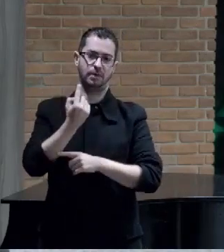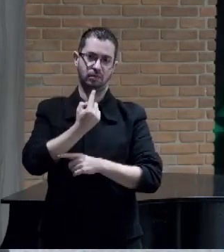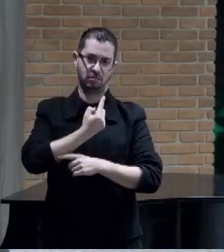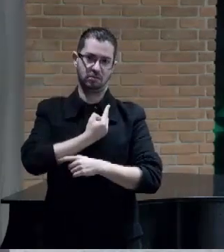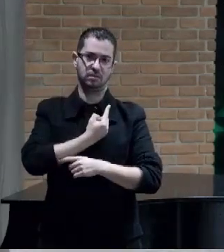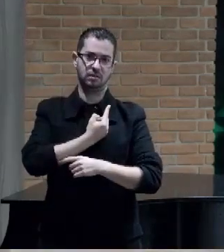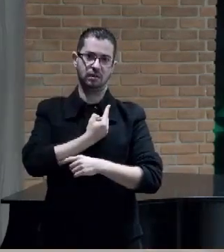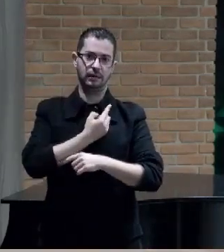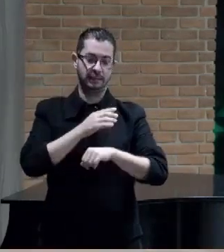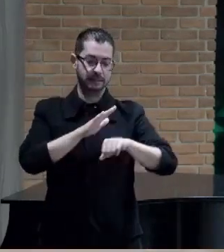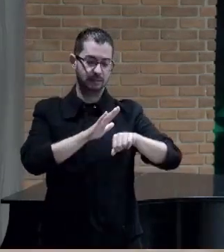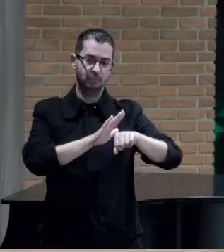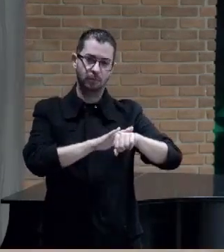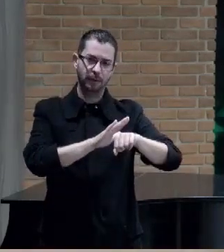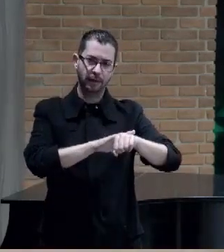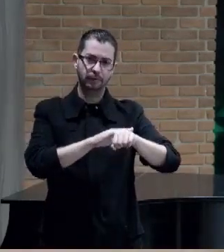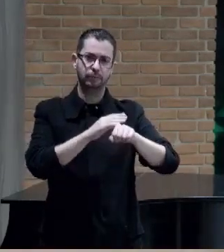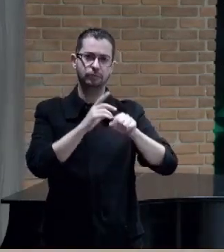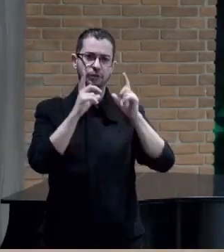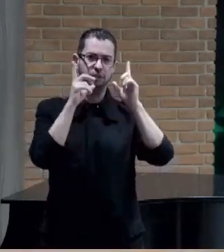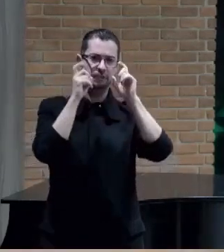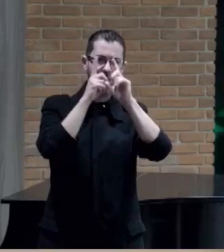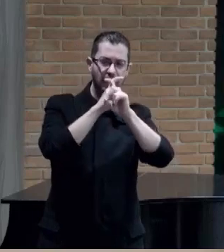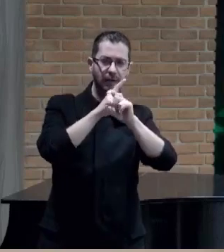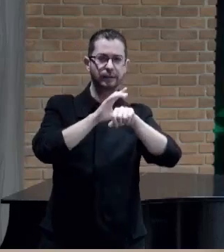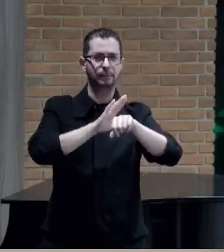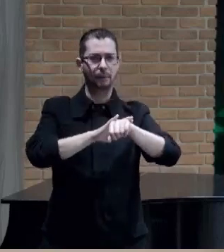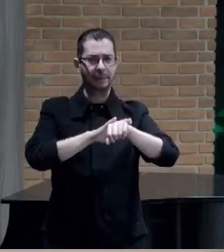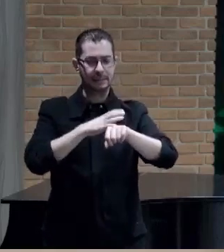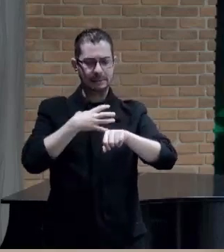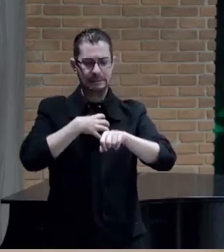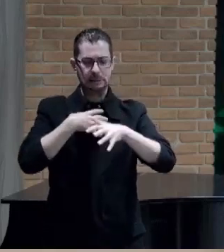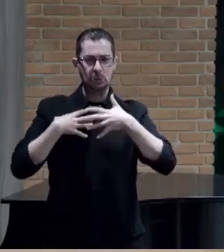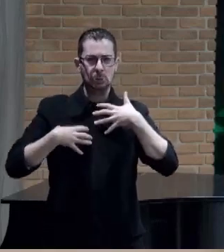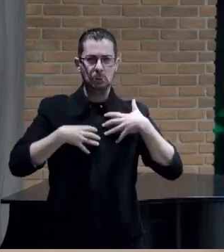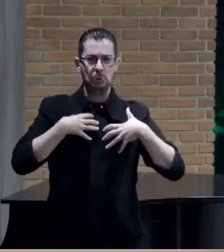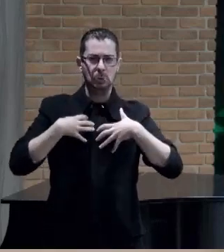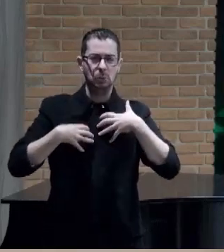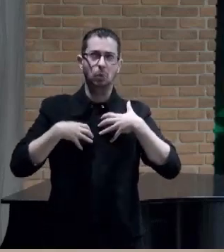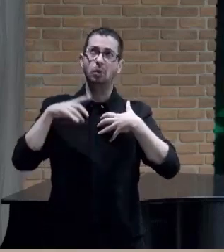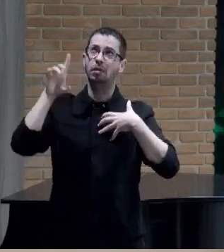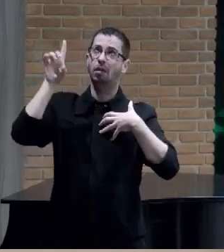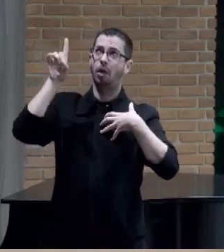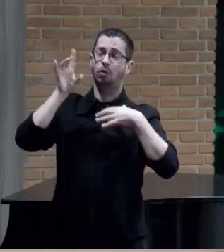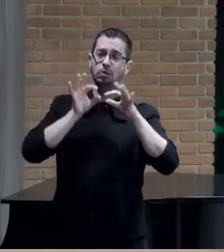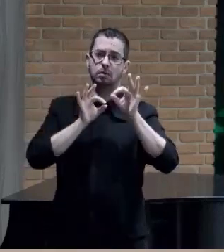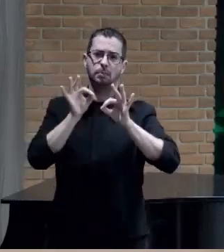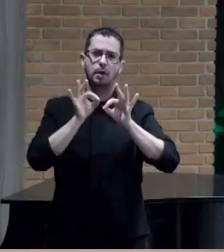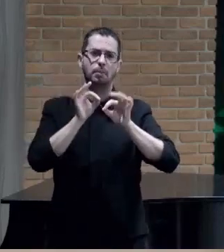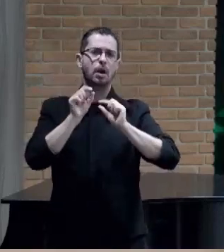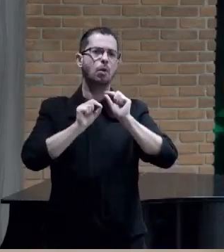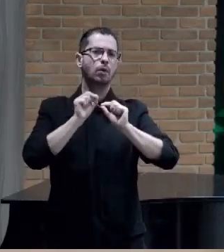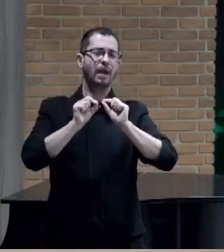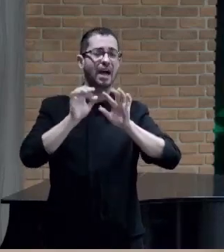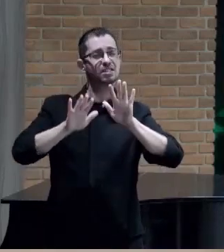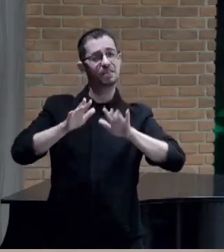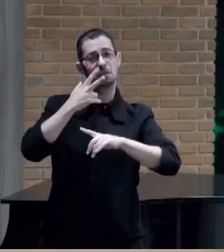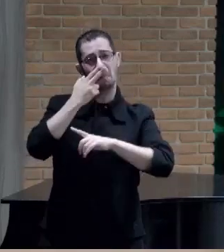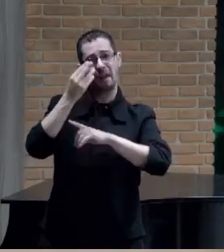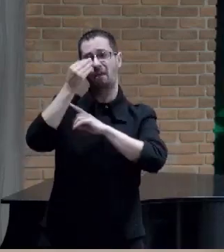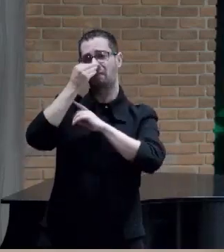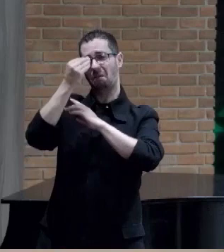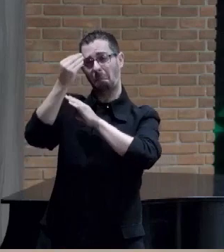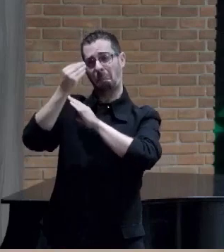nesses momentos de desespero, em que nós nos sentimos, às vezes, desamparados,